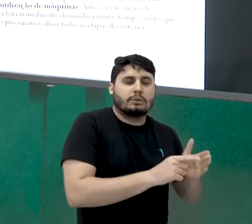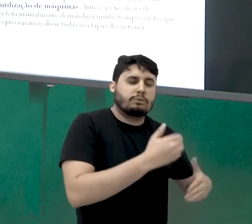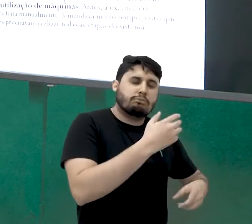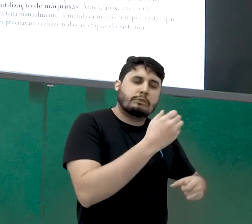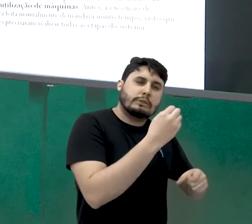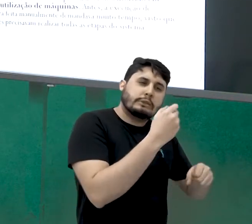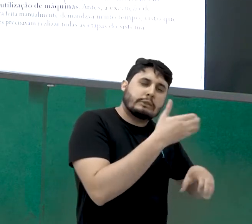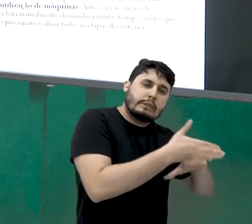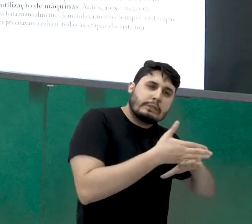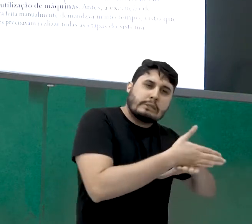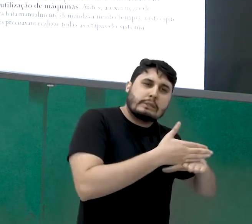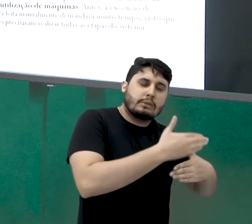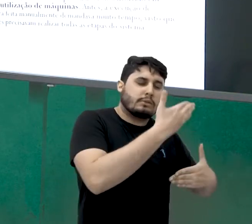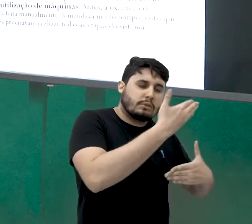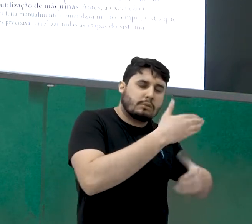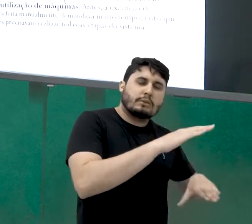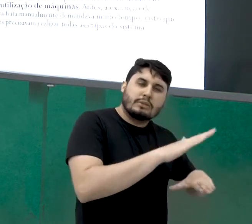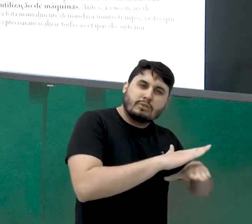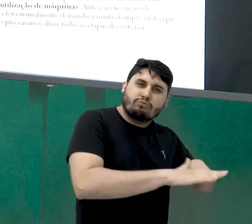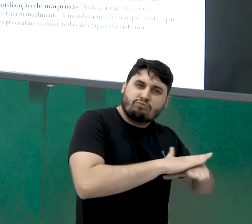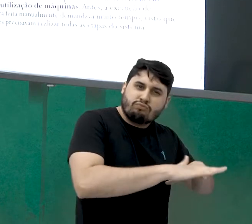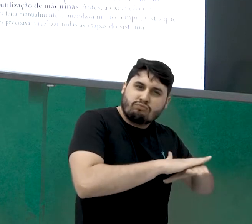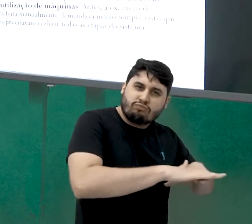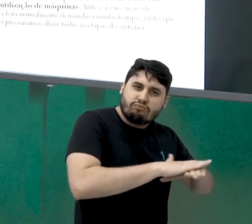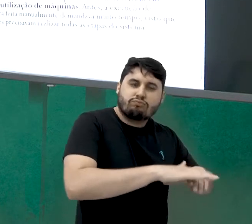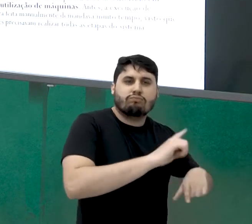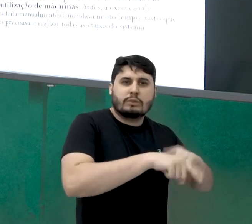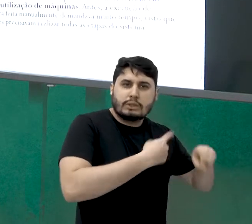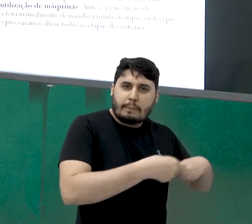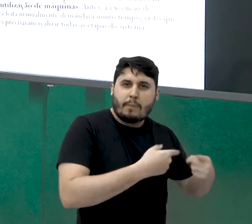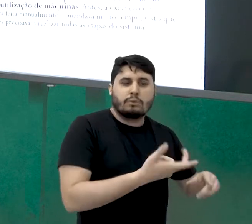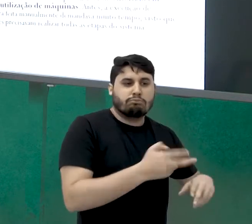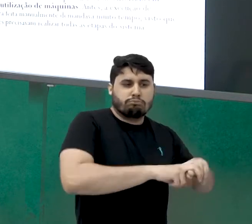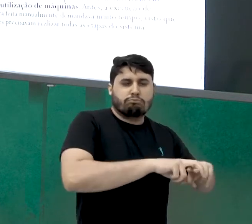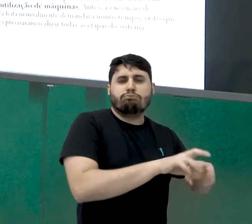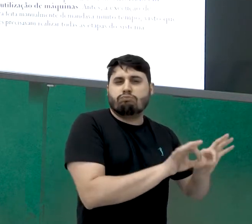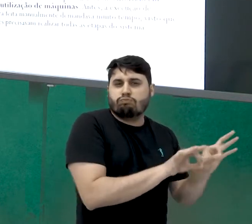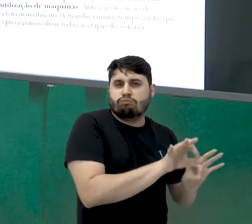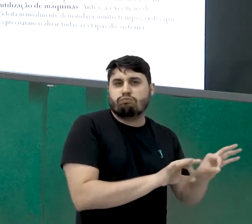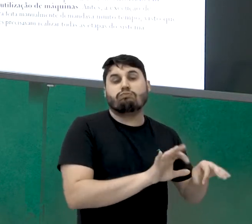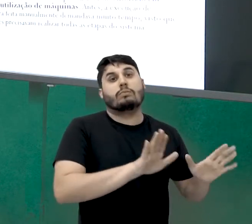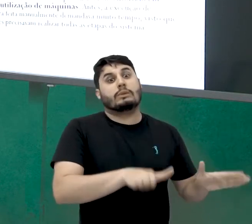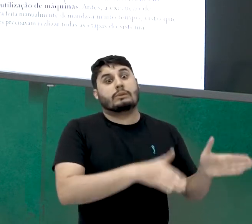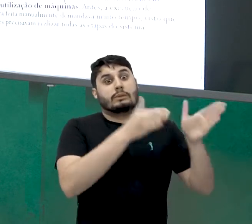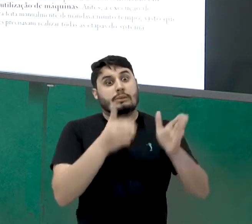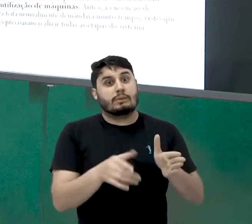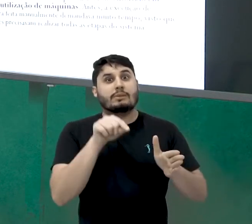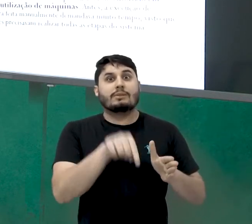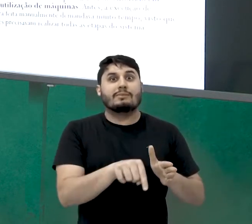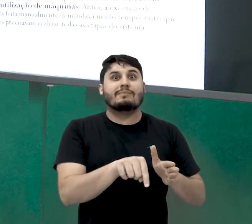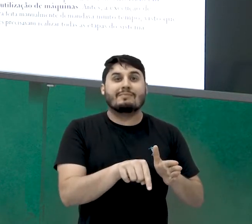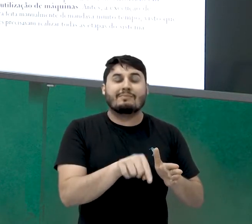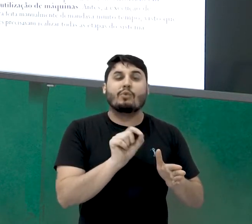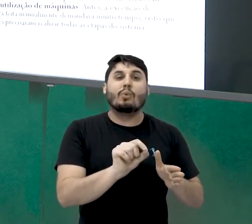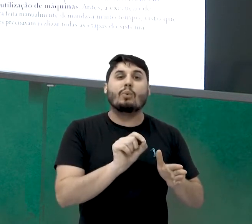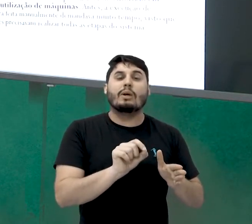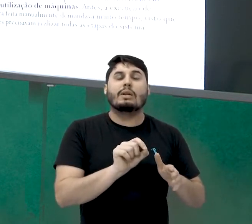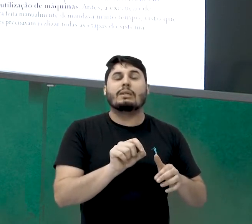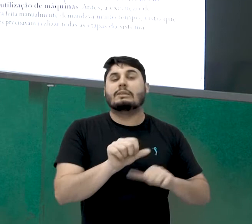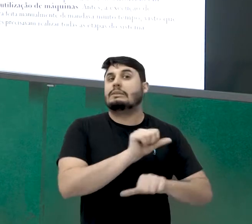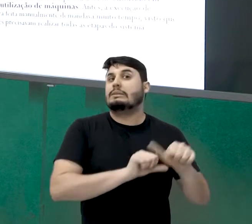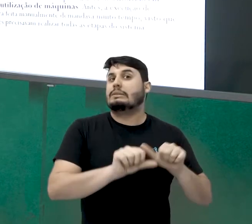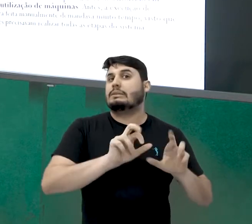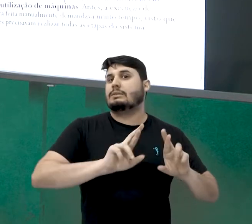Esse é o artesão. Já, por exemplo, nas corporações de ofício, nas oficinas, eles pegavam e dividiam. Uma pessoa